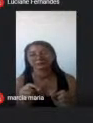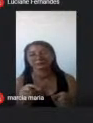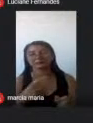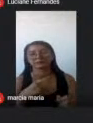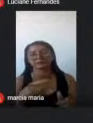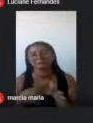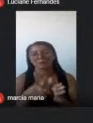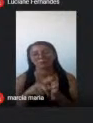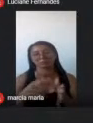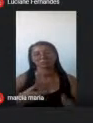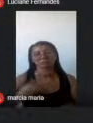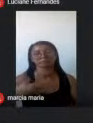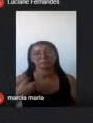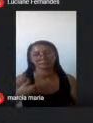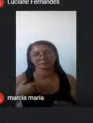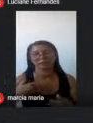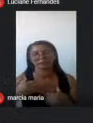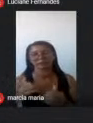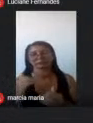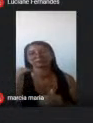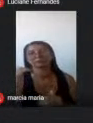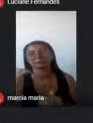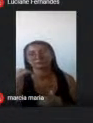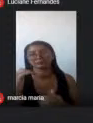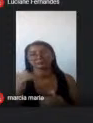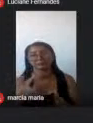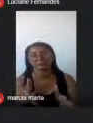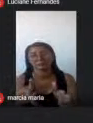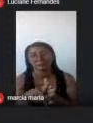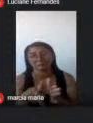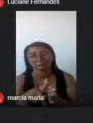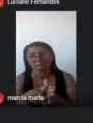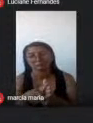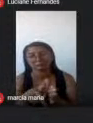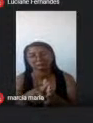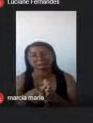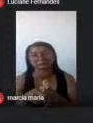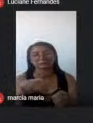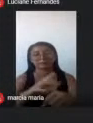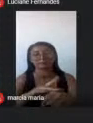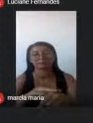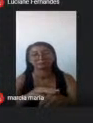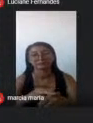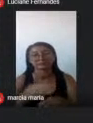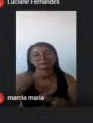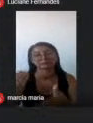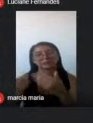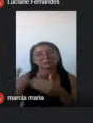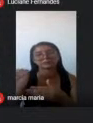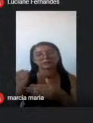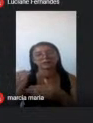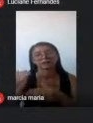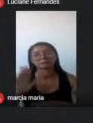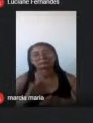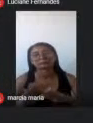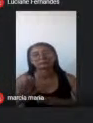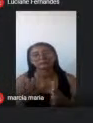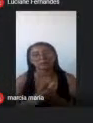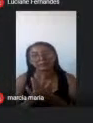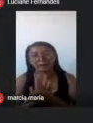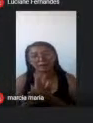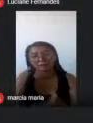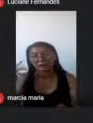mesmo. E, na verdade, foi por conta de uma sífilis que não foi tratada no passado e trouxe consequências gravíssimas,